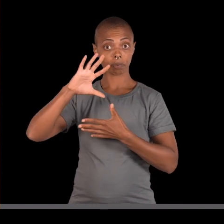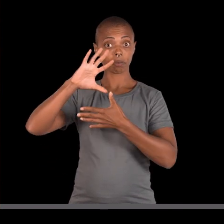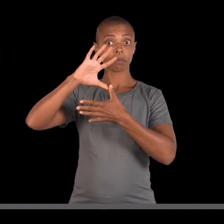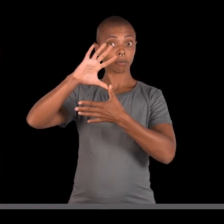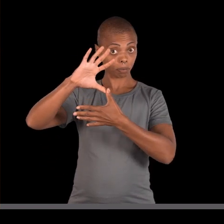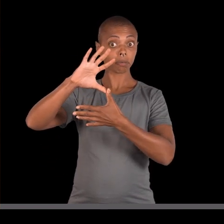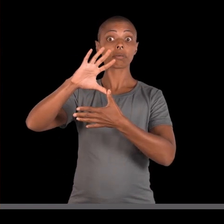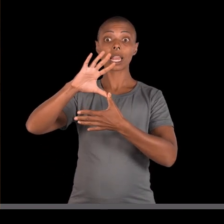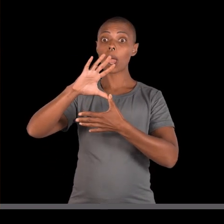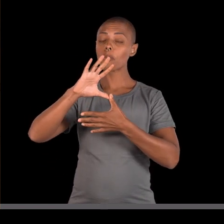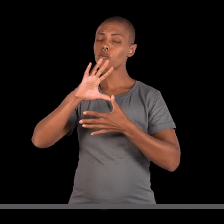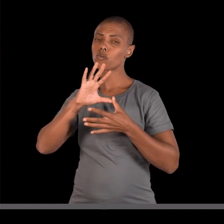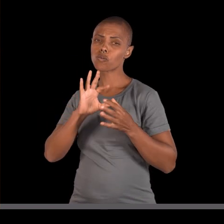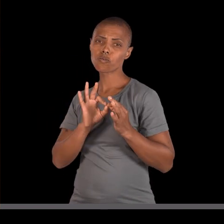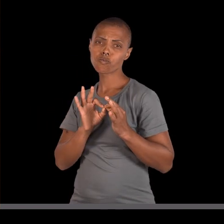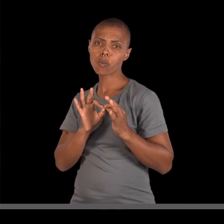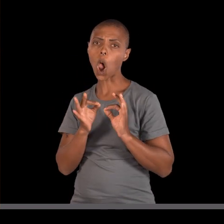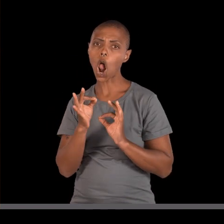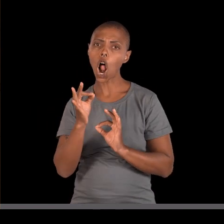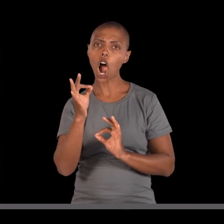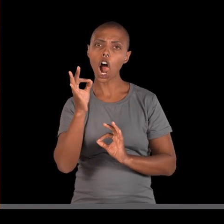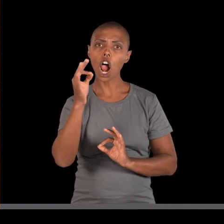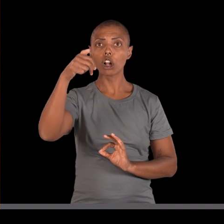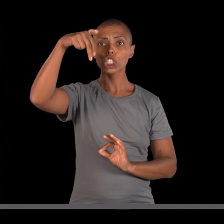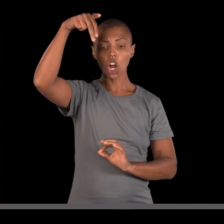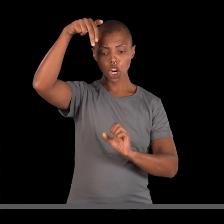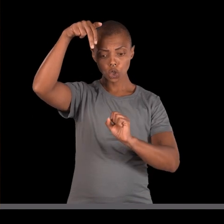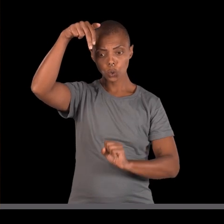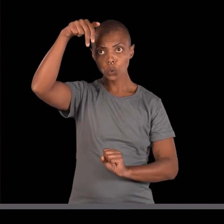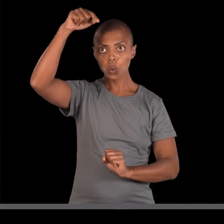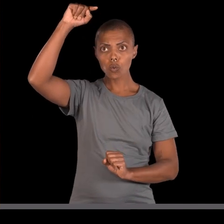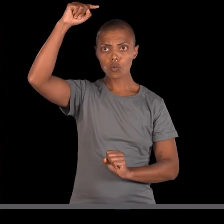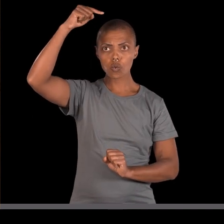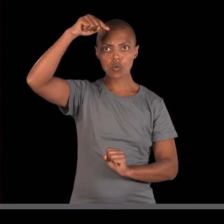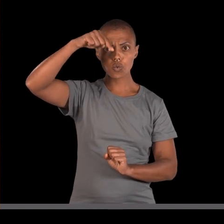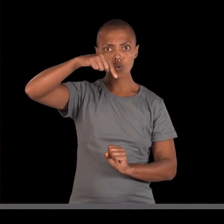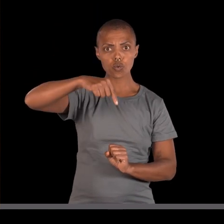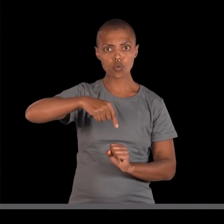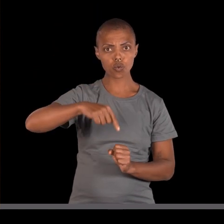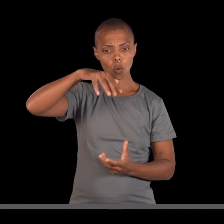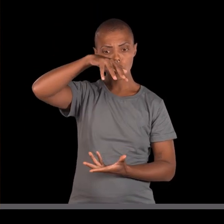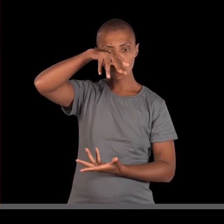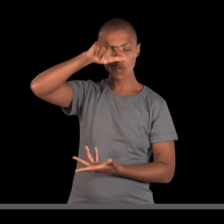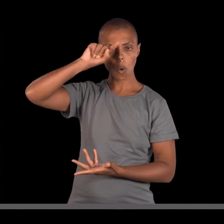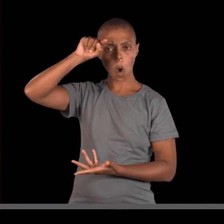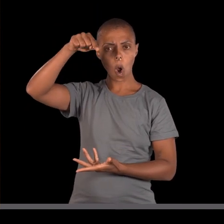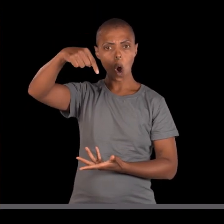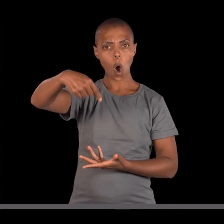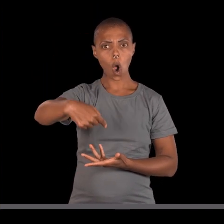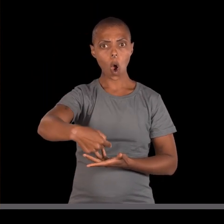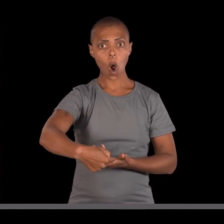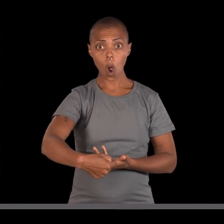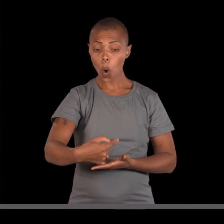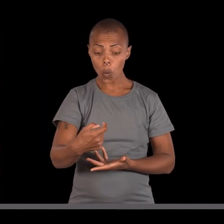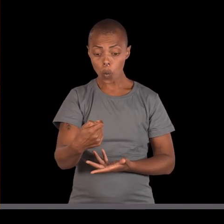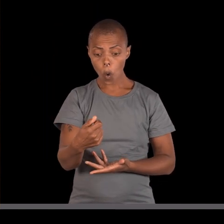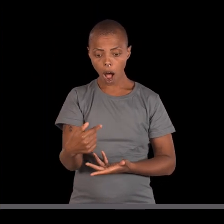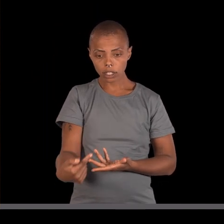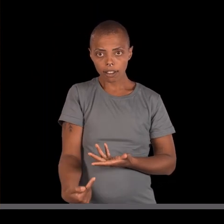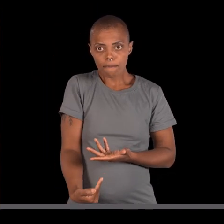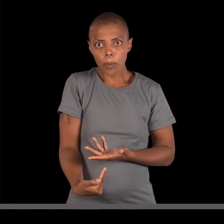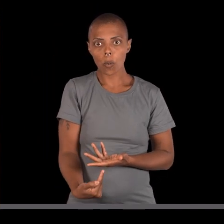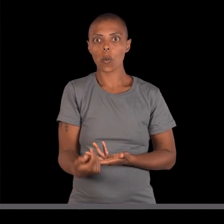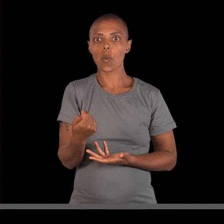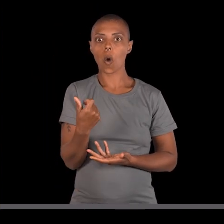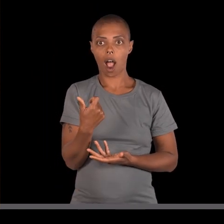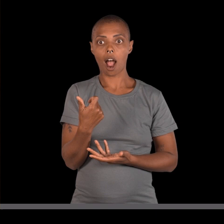continente americano se destaca pela sua grande extensão norte-sul. Ele vai do Polo Norte até quase o Polo